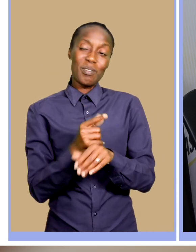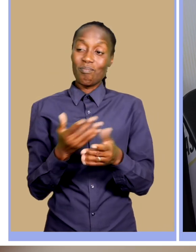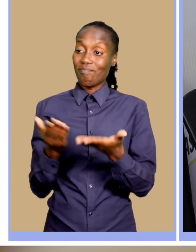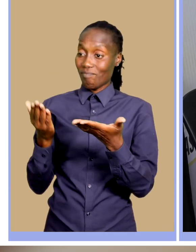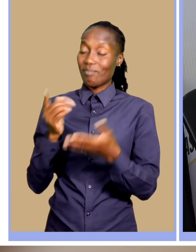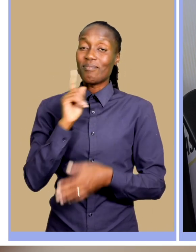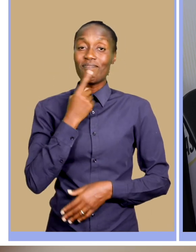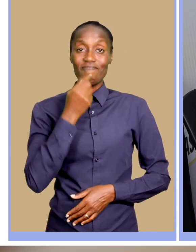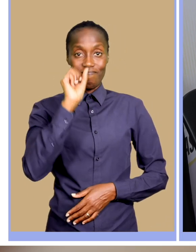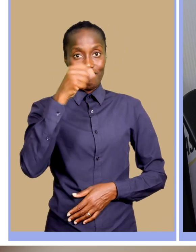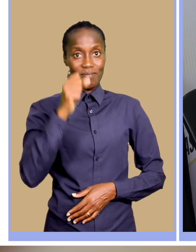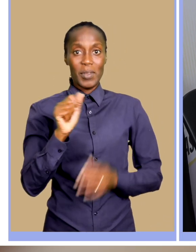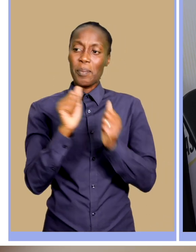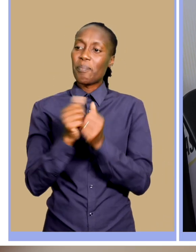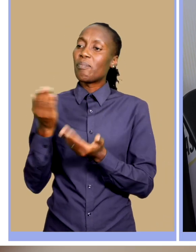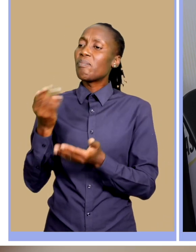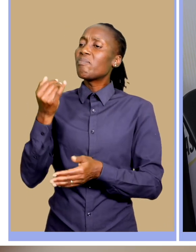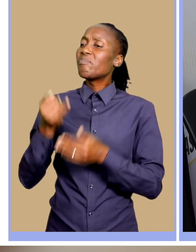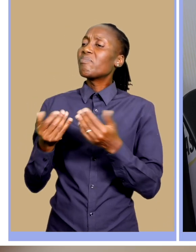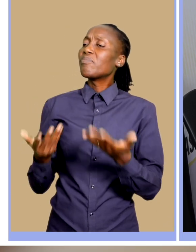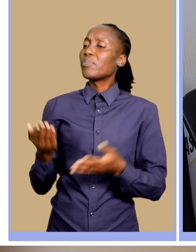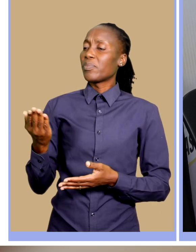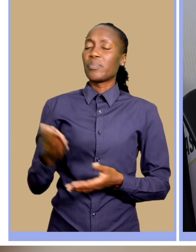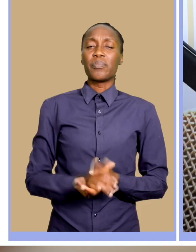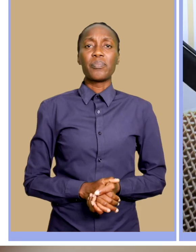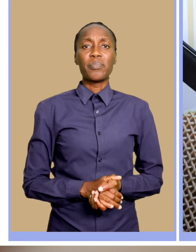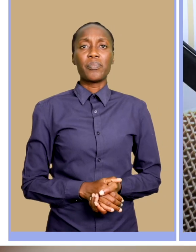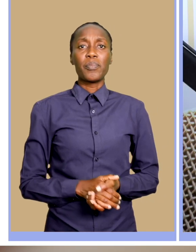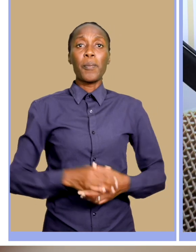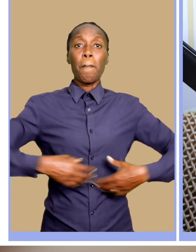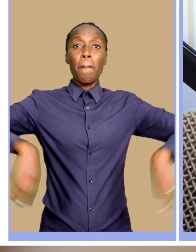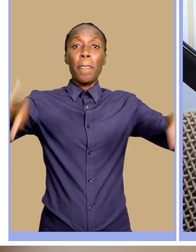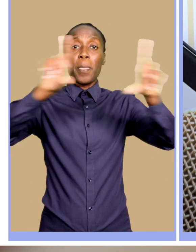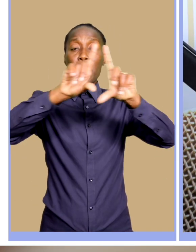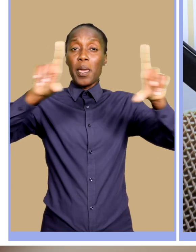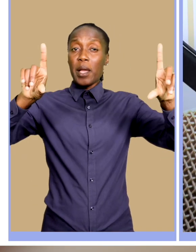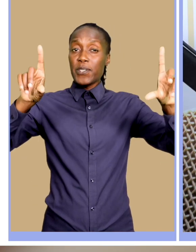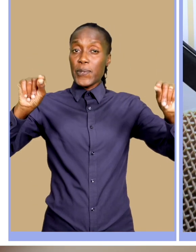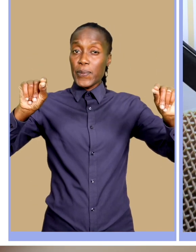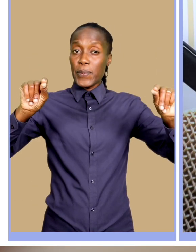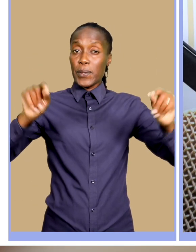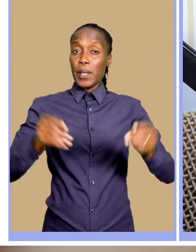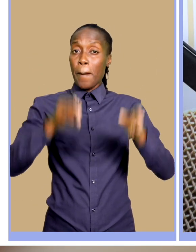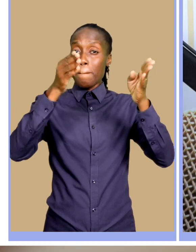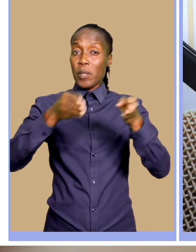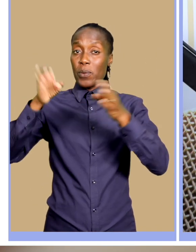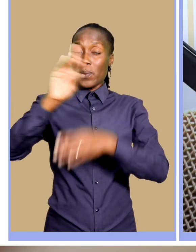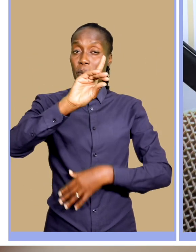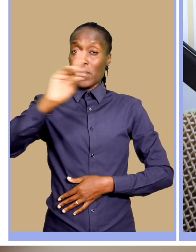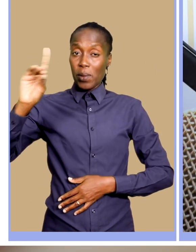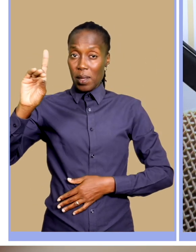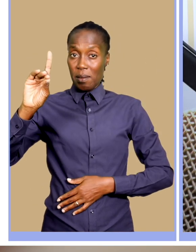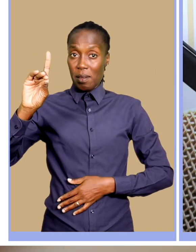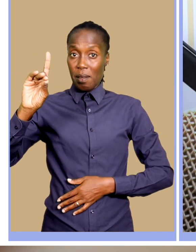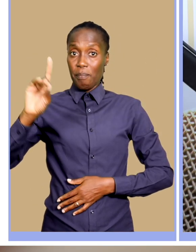mesmo. Bem, considerações finais. Bem, como nós estamos a falar da pessoa com deficiência, a